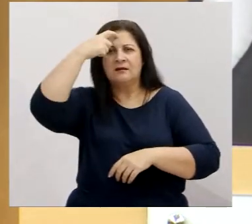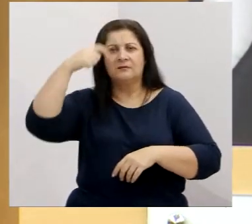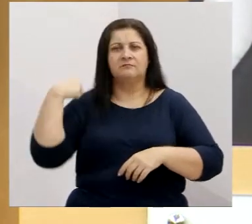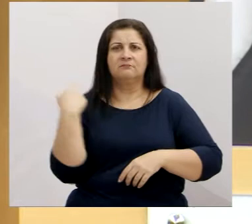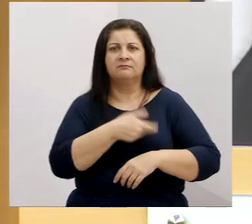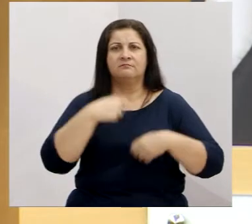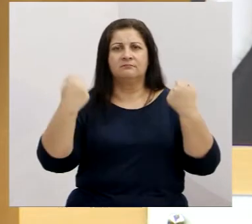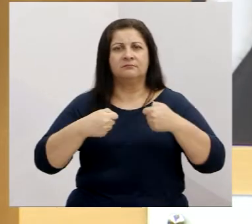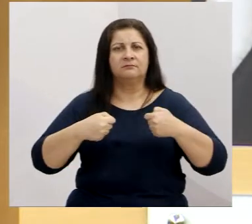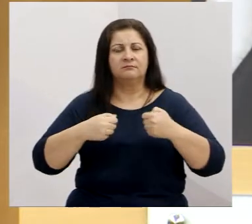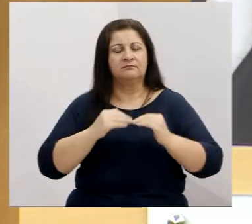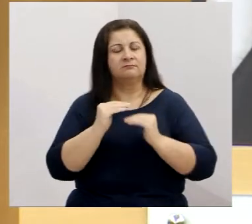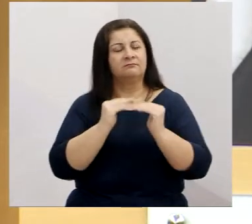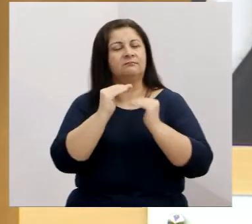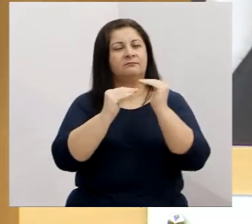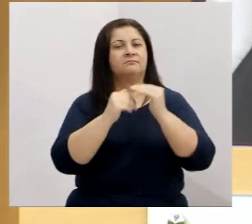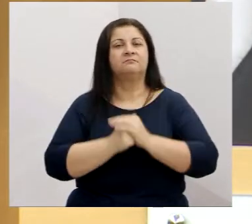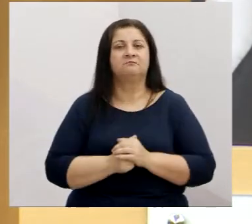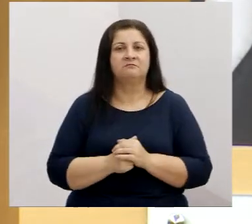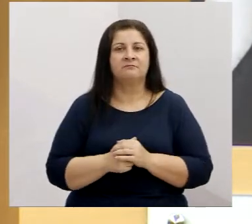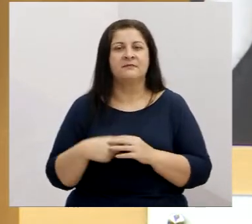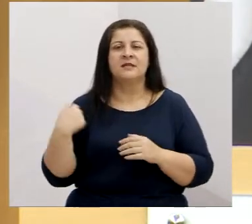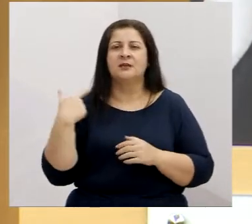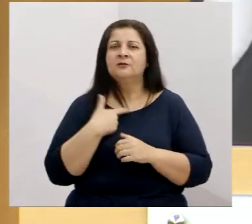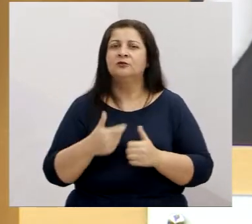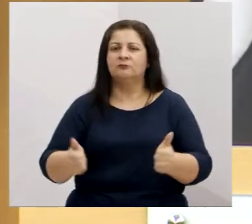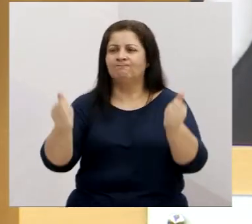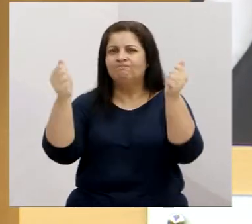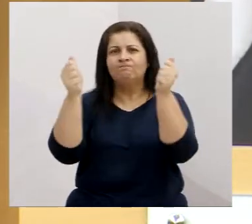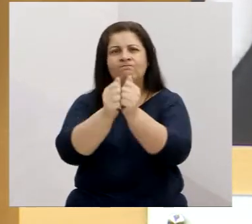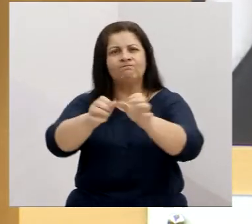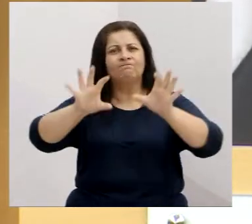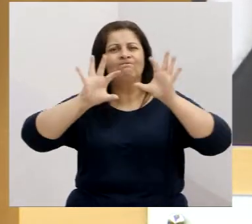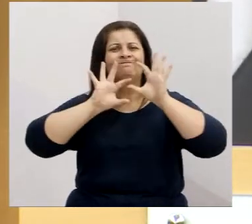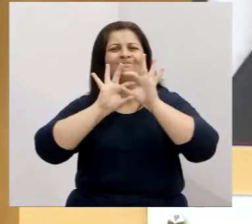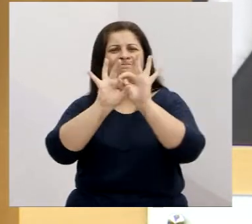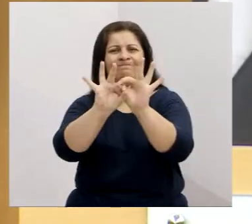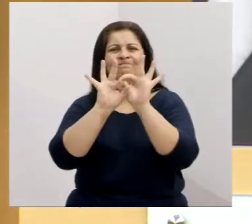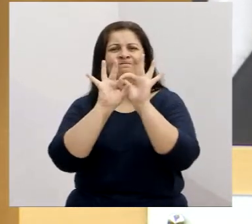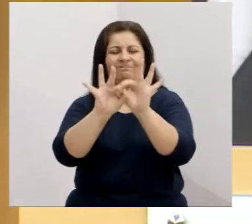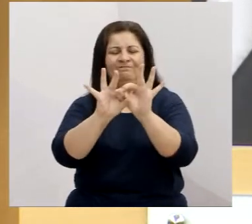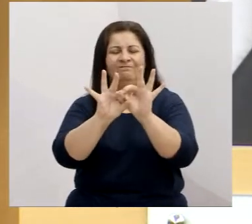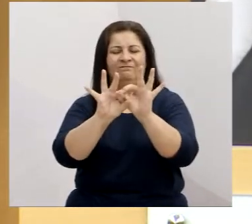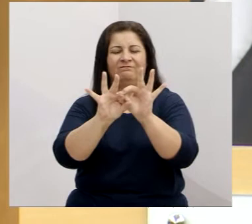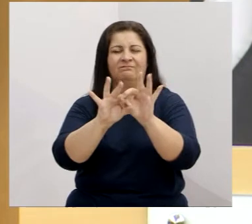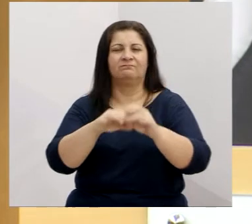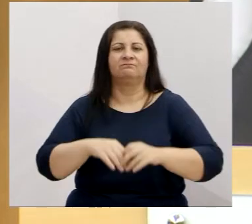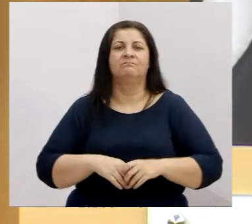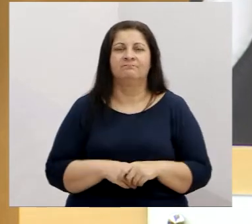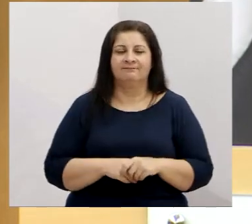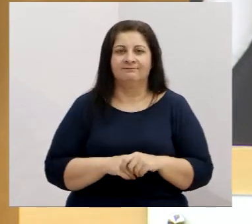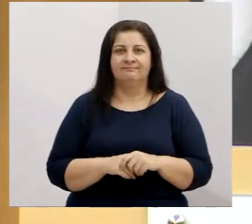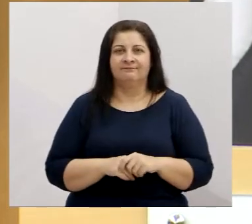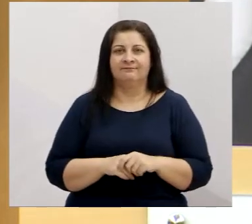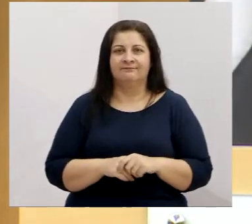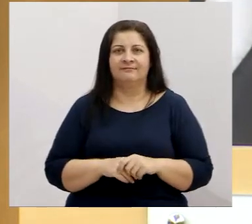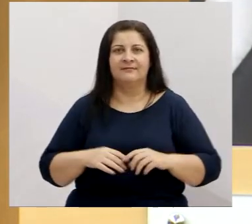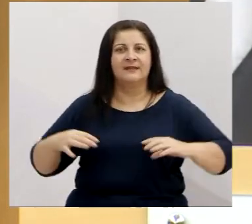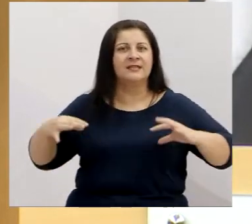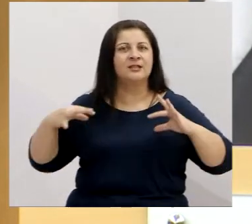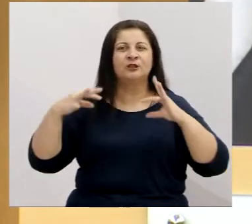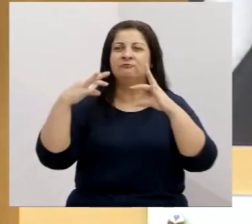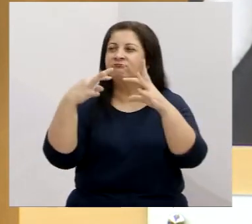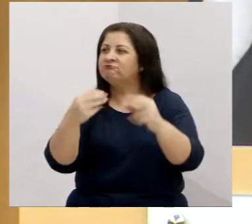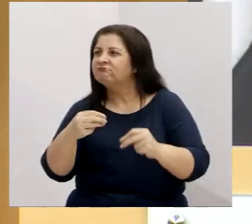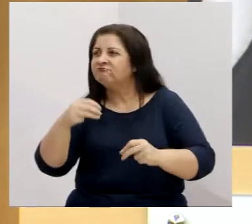precisamos caminhar sigamos juntas de mãos dadas somos mais e que todas